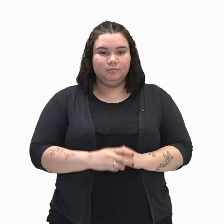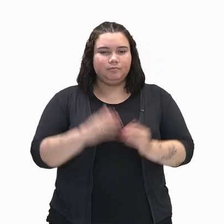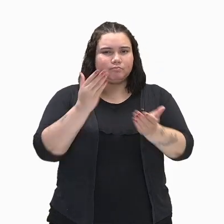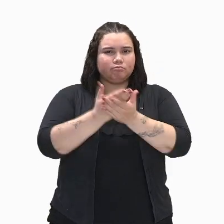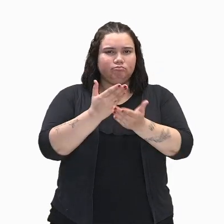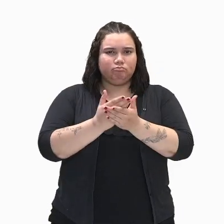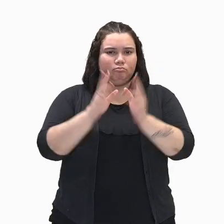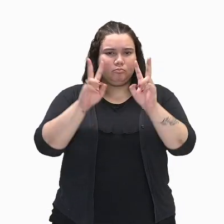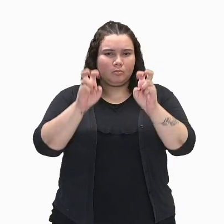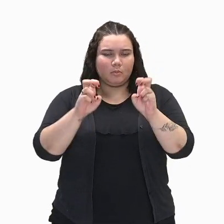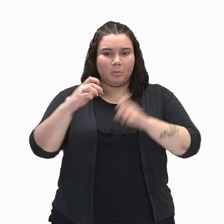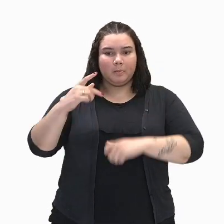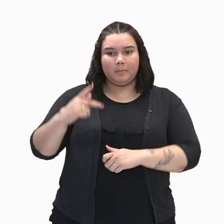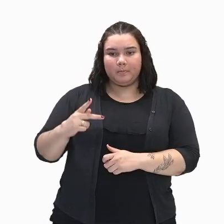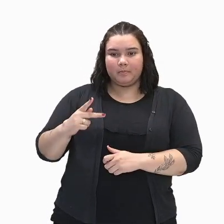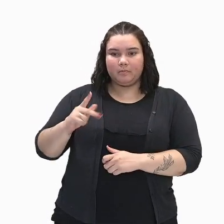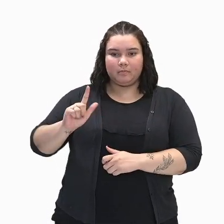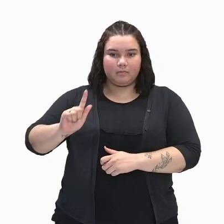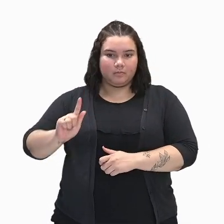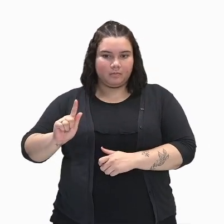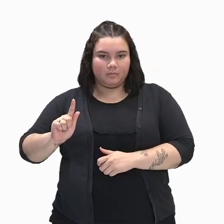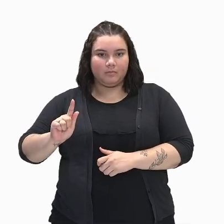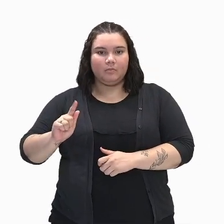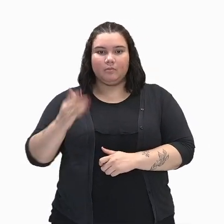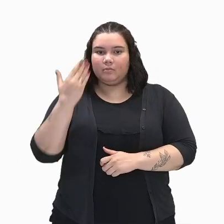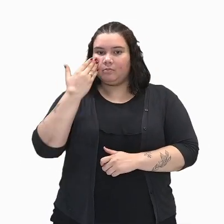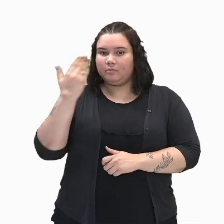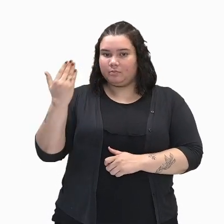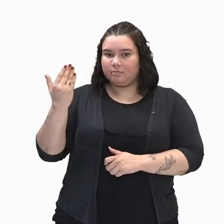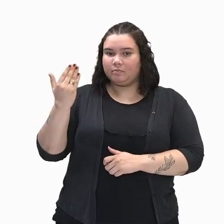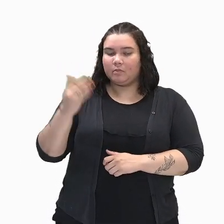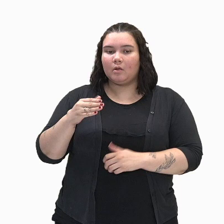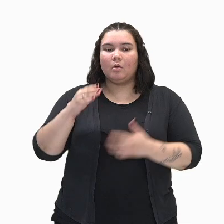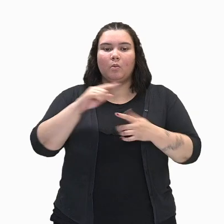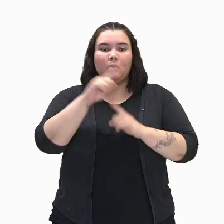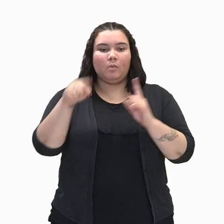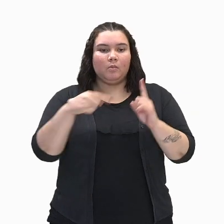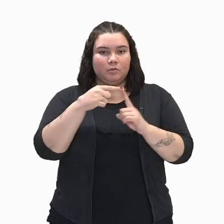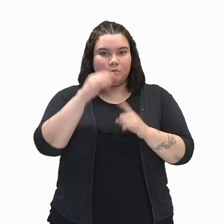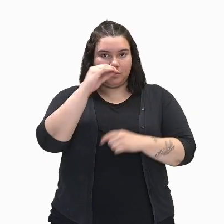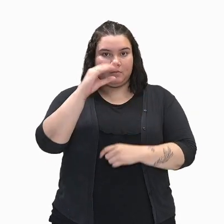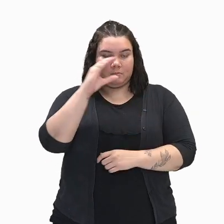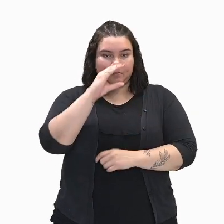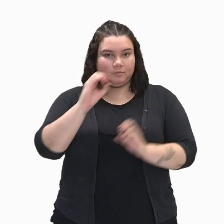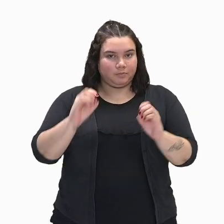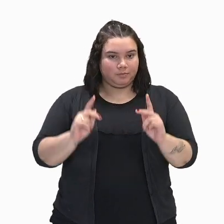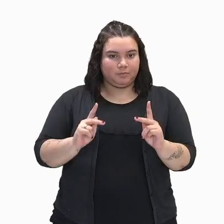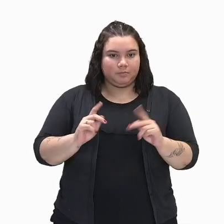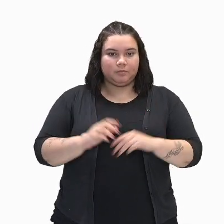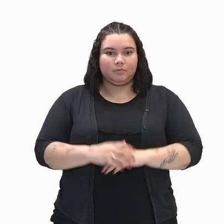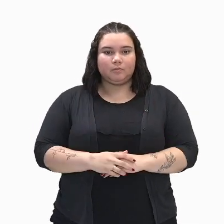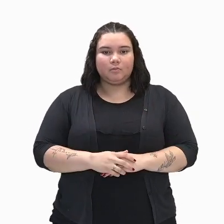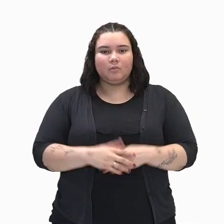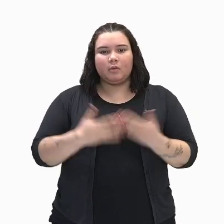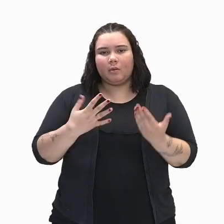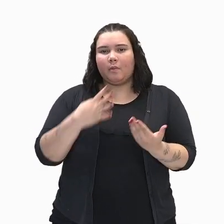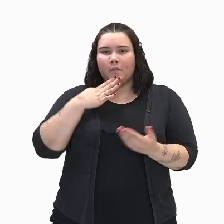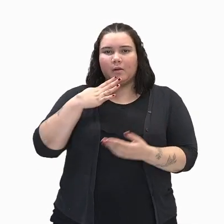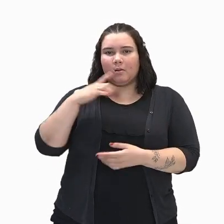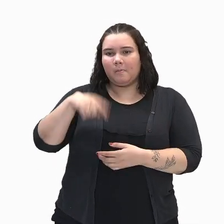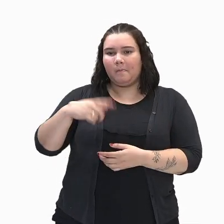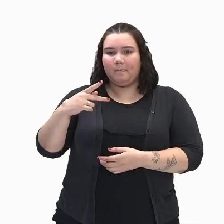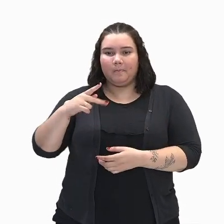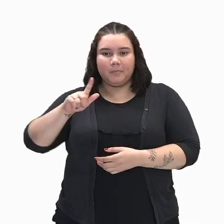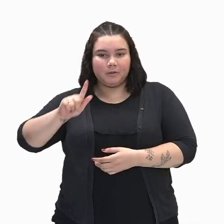estudar a progressão geométrica no nosso objeto de conhecimento, tá? Então, progressão geométrica, mais conhecida como PG.